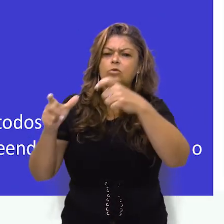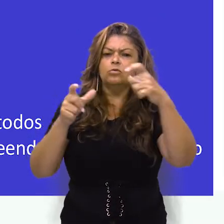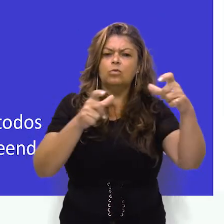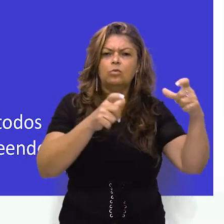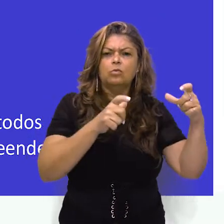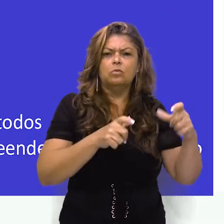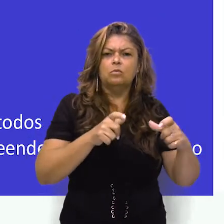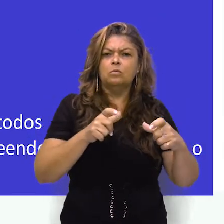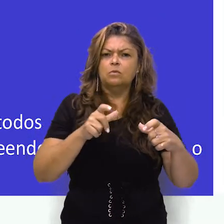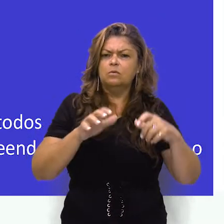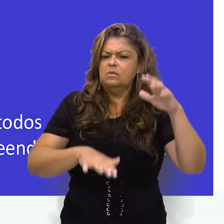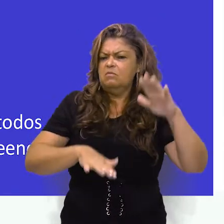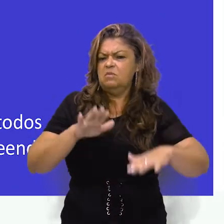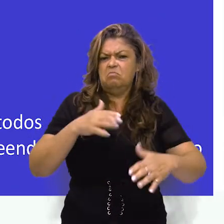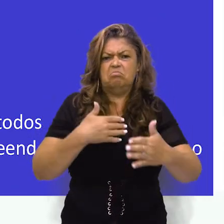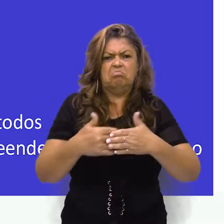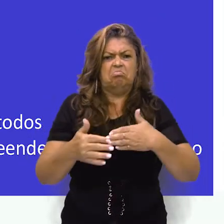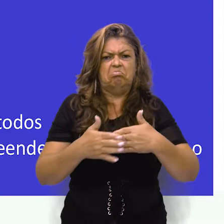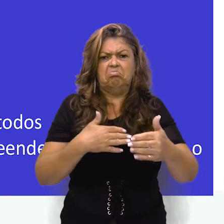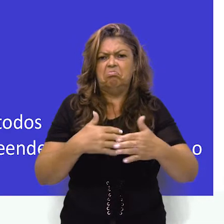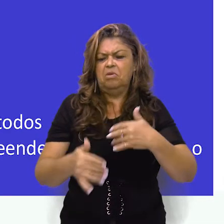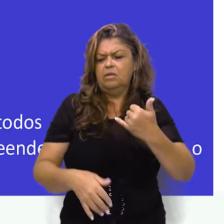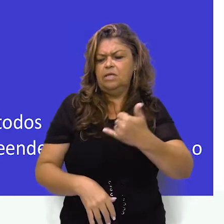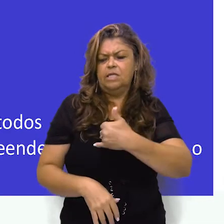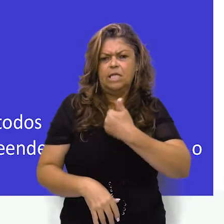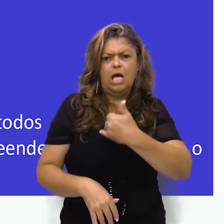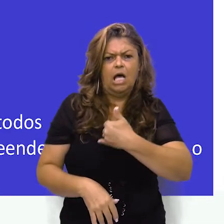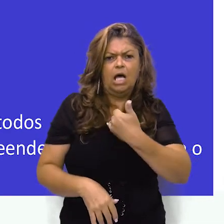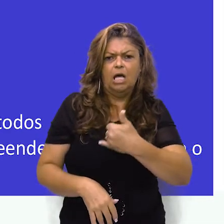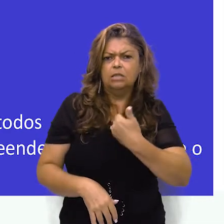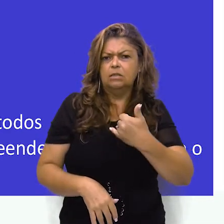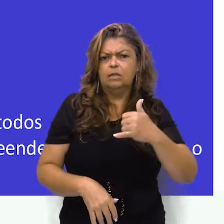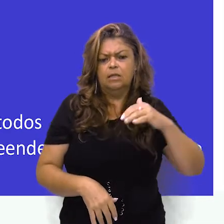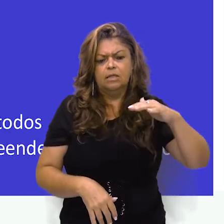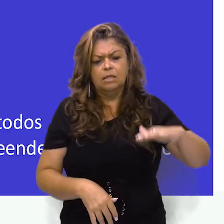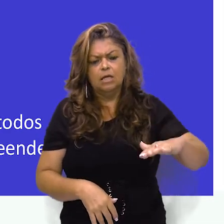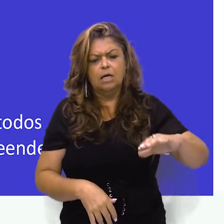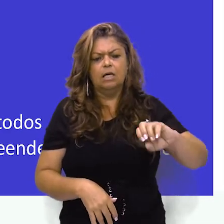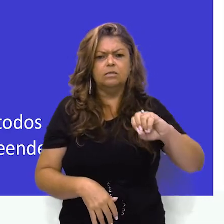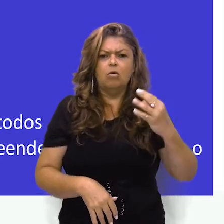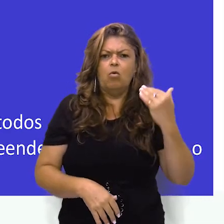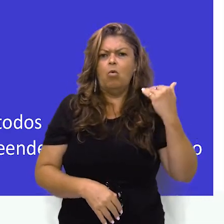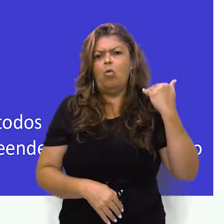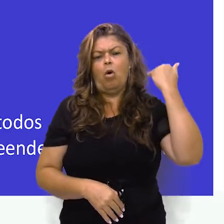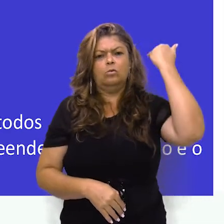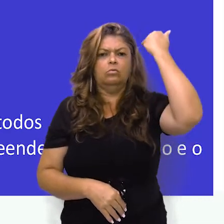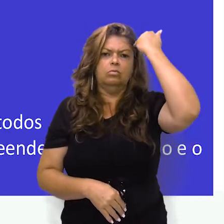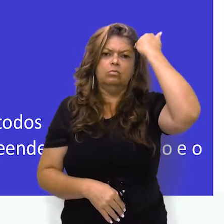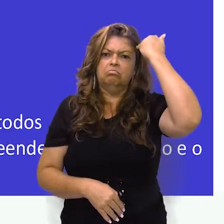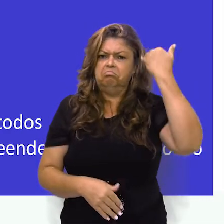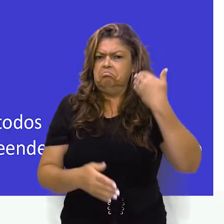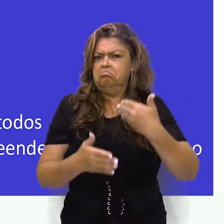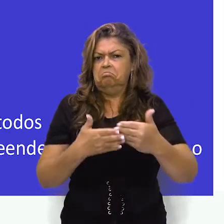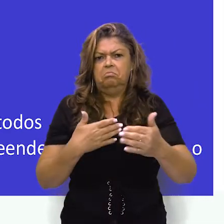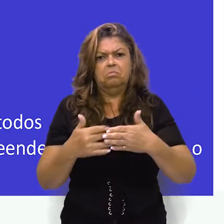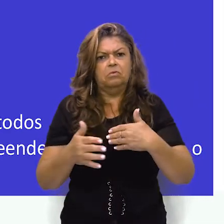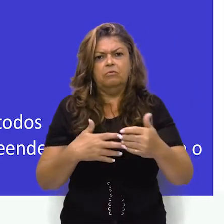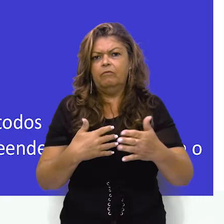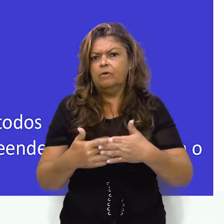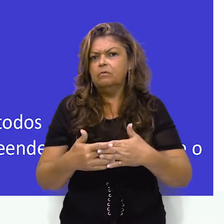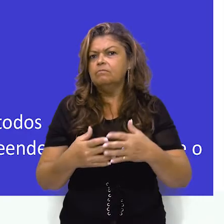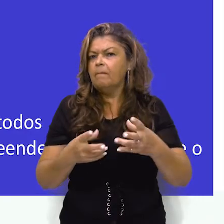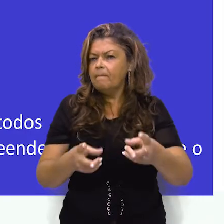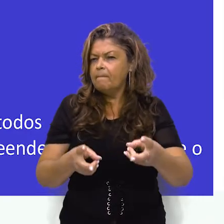e lugar para todos, independentemente da idade. Ou seja, nessa visão não é possível compreender o ser humano e o